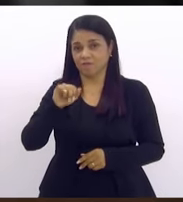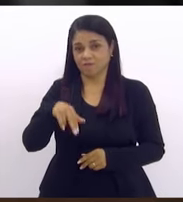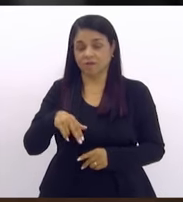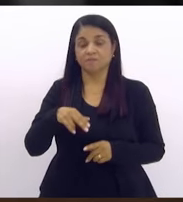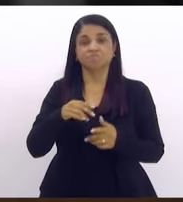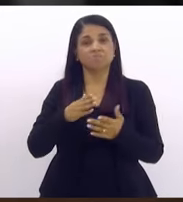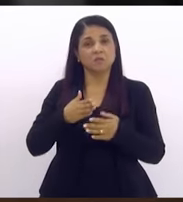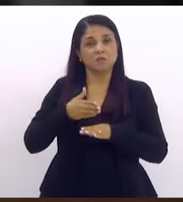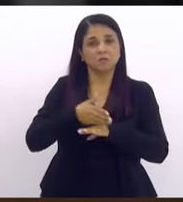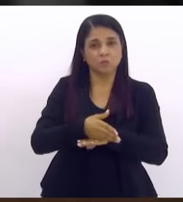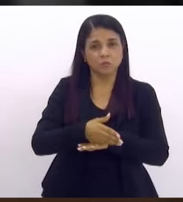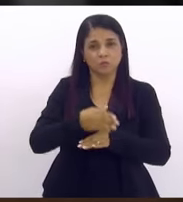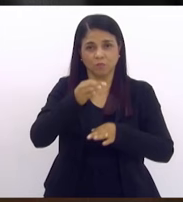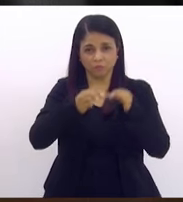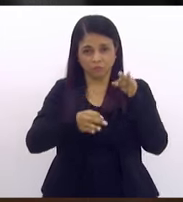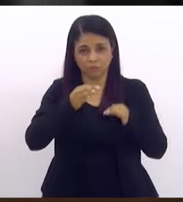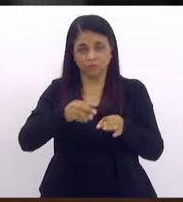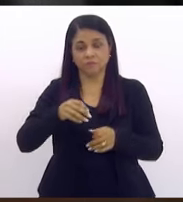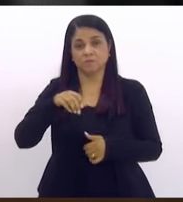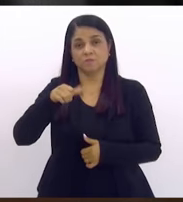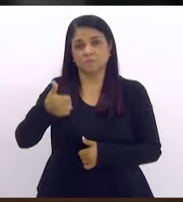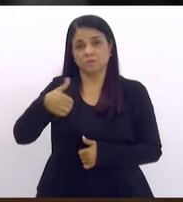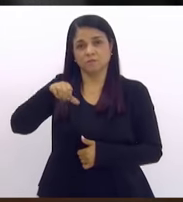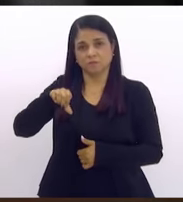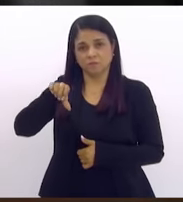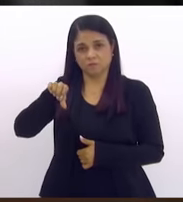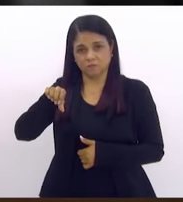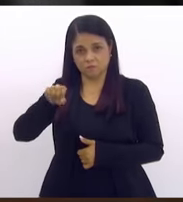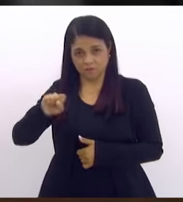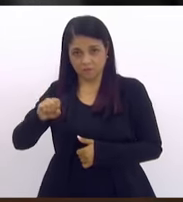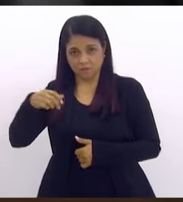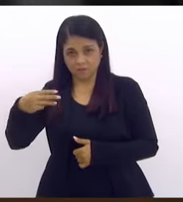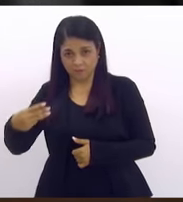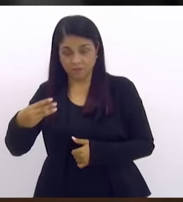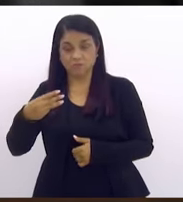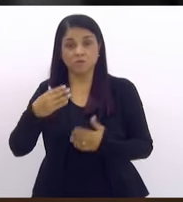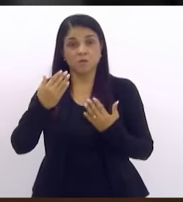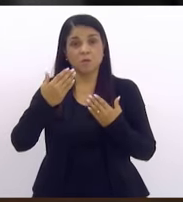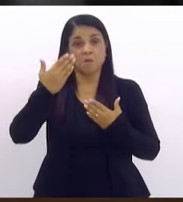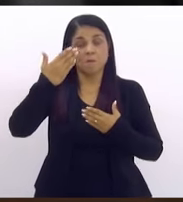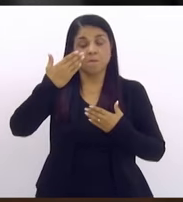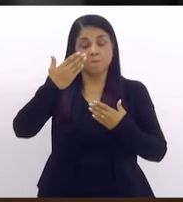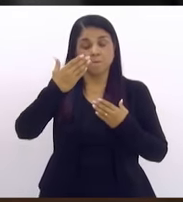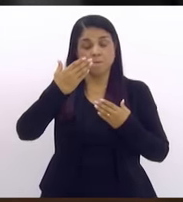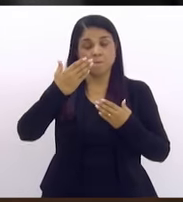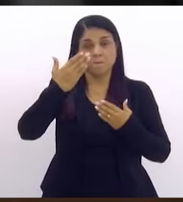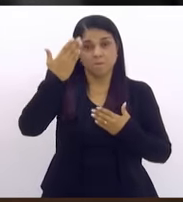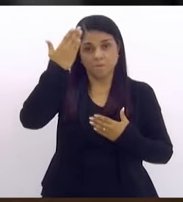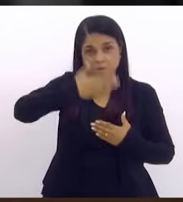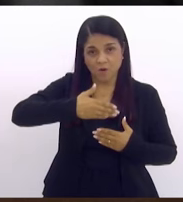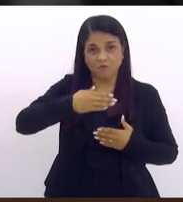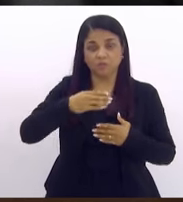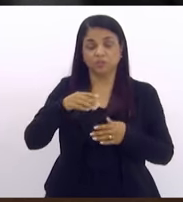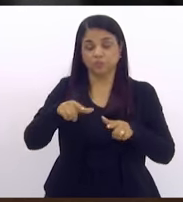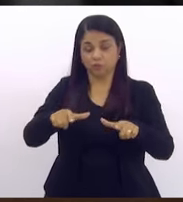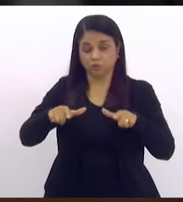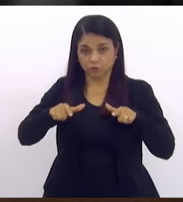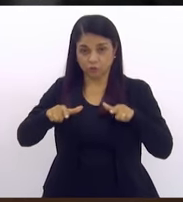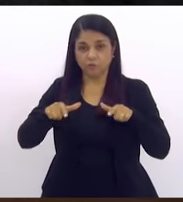de 93 mediante concurso de provas de títulos sendo rapidamente promovido a Juiz titular em